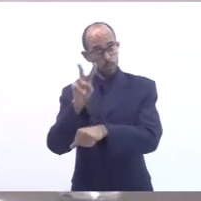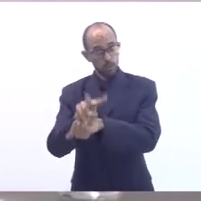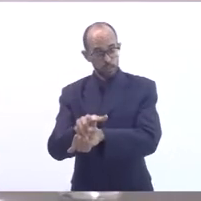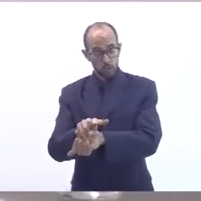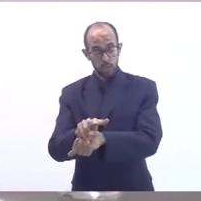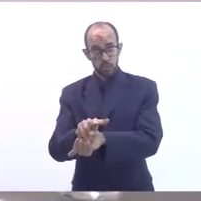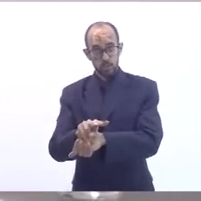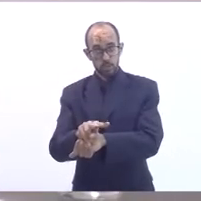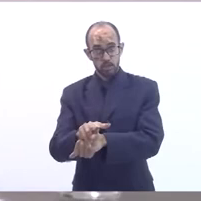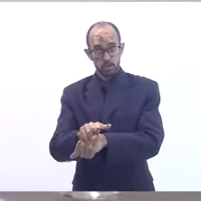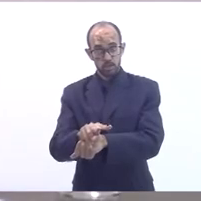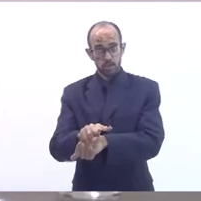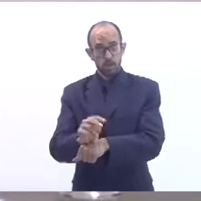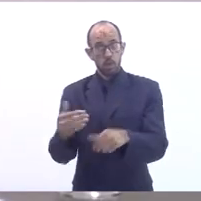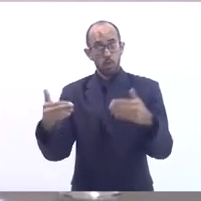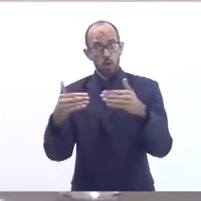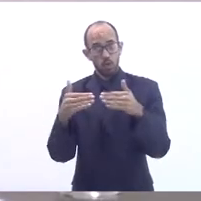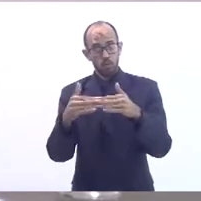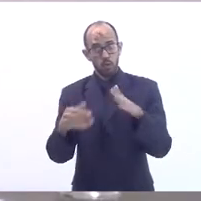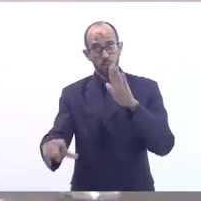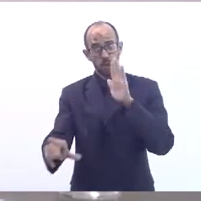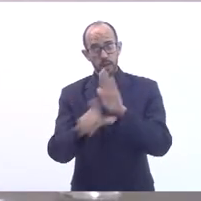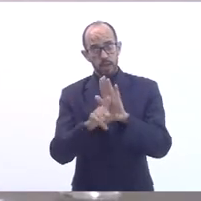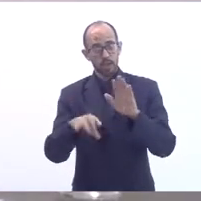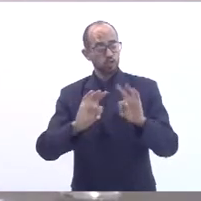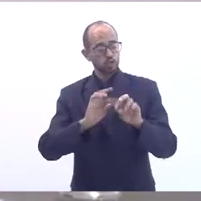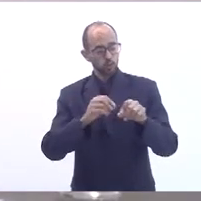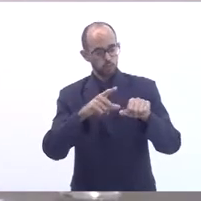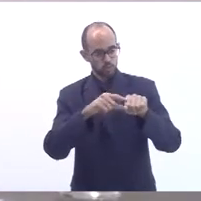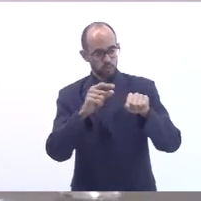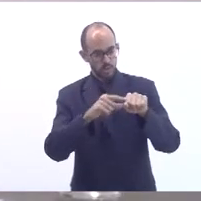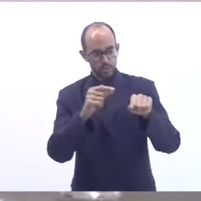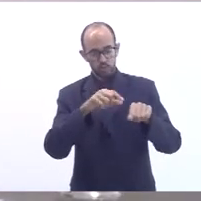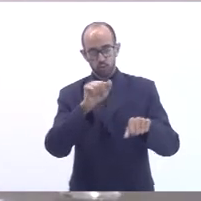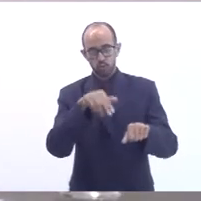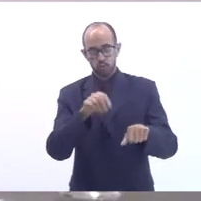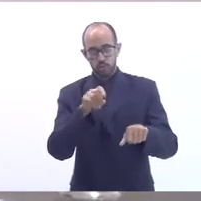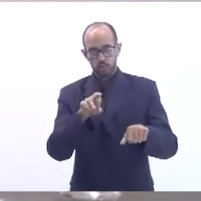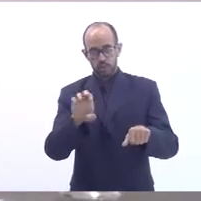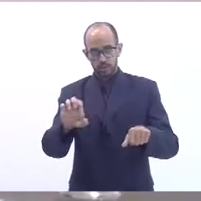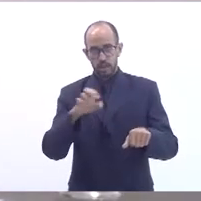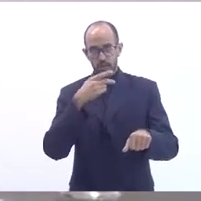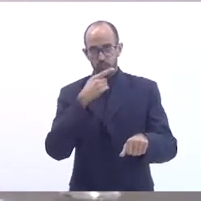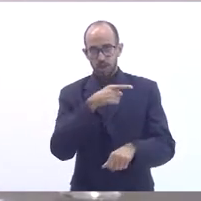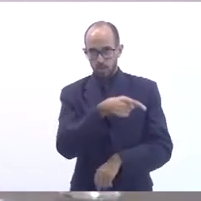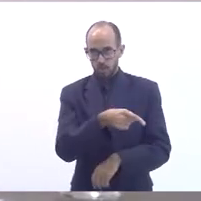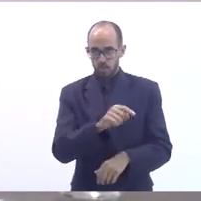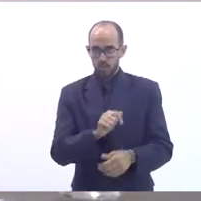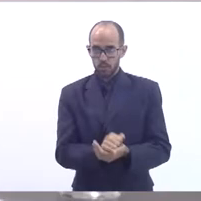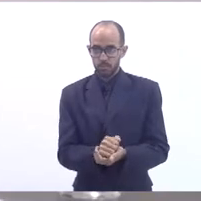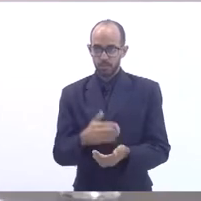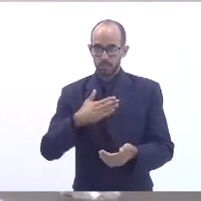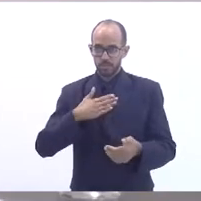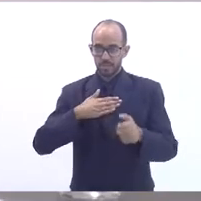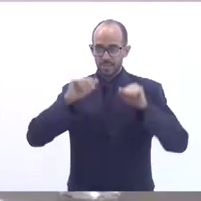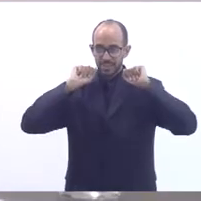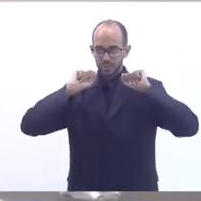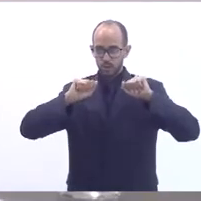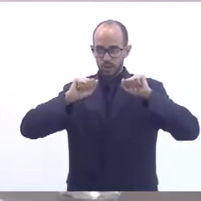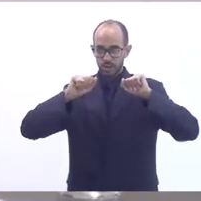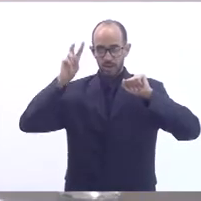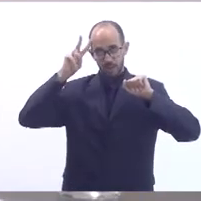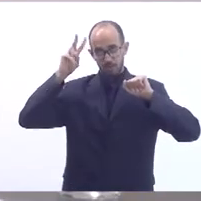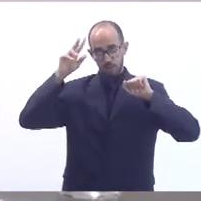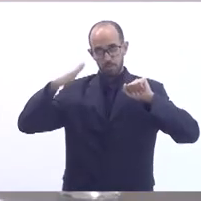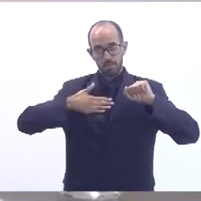manifestantes nos termos da Lei desses artigos todos que o André André citou aqui a minha Assessoria me lembrou então